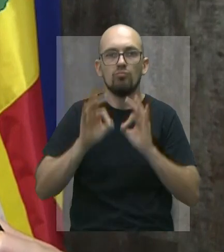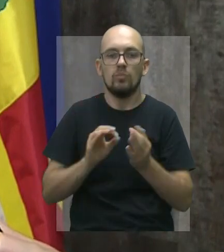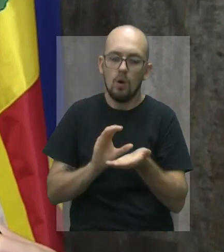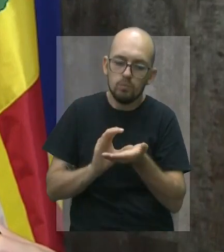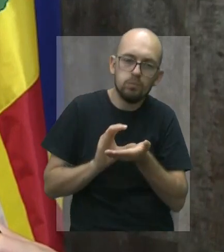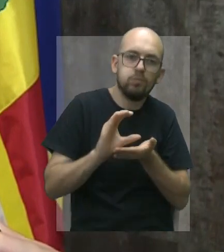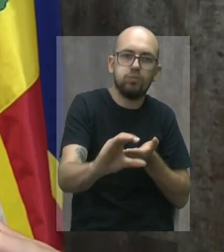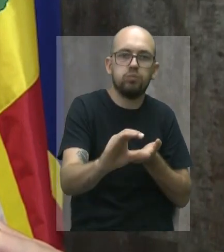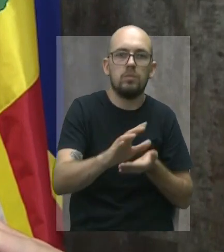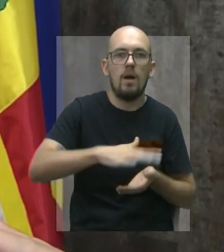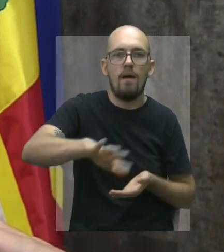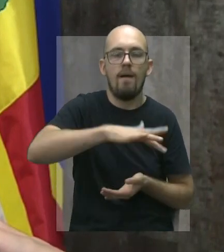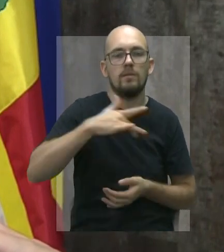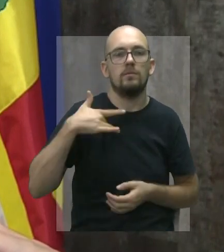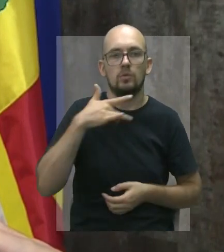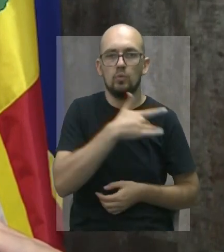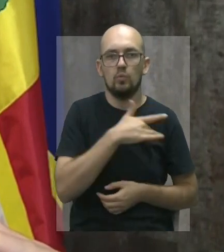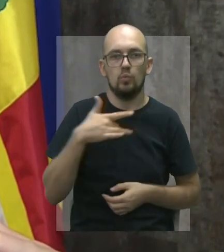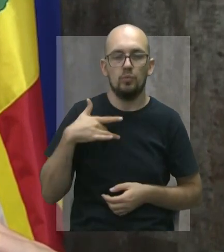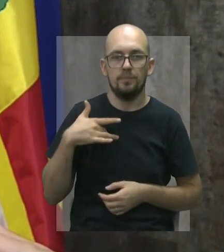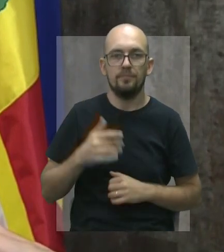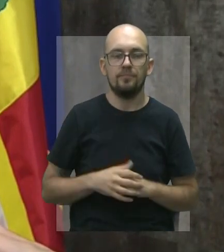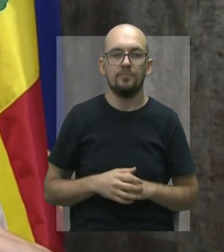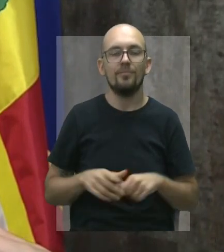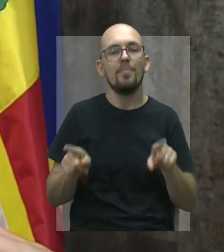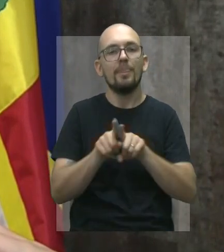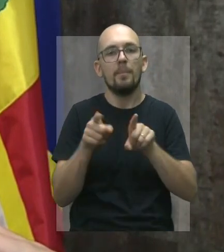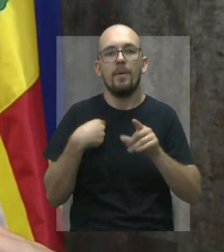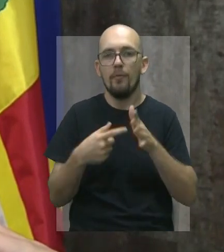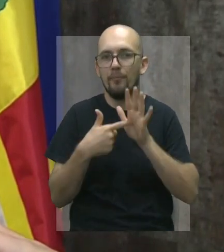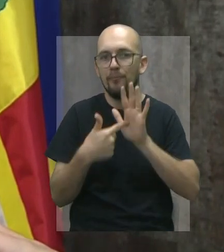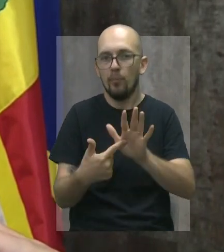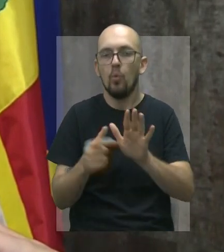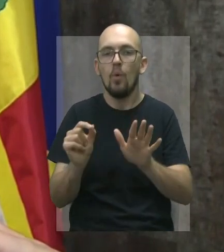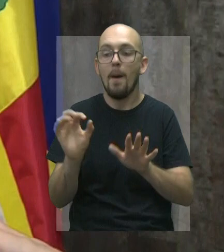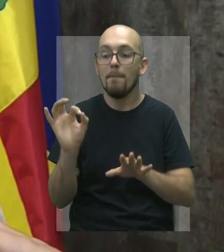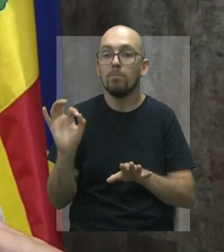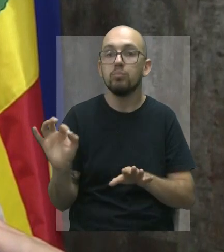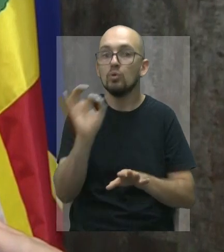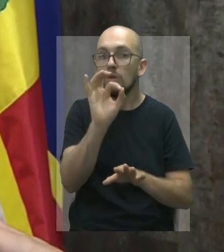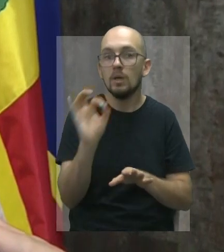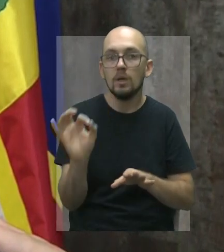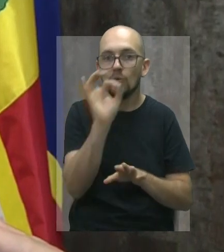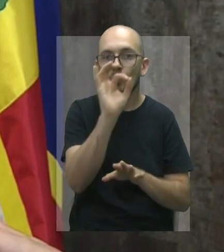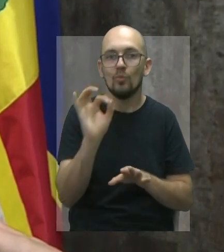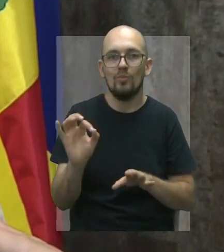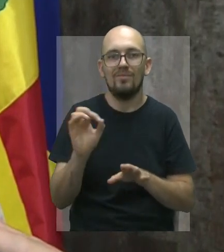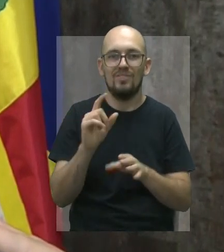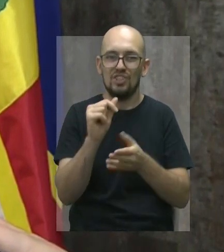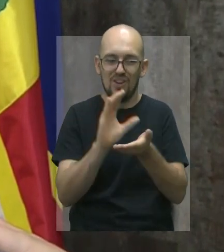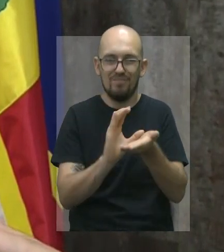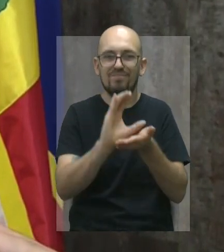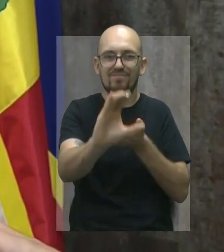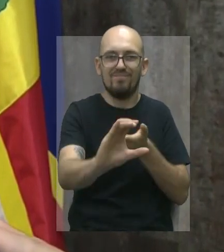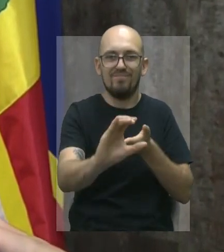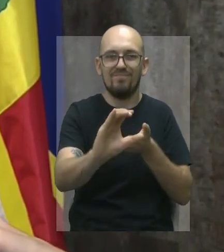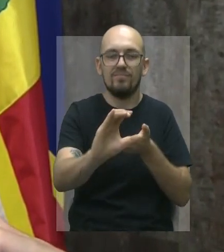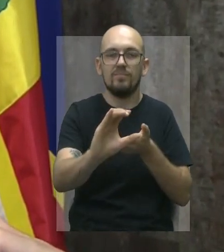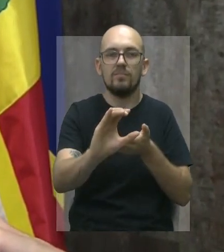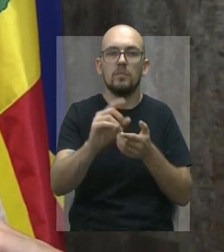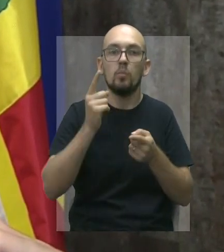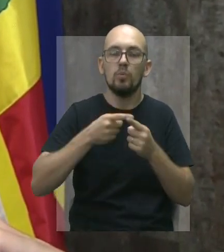na área da saúde. Como eu demonstrei também, esse percentual de aplicação, ele